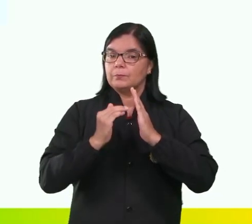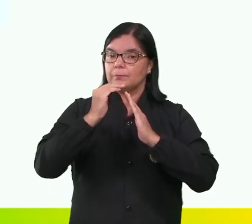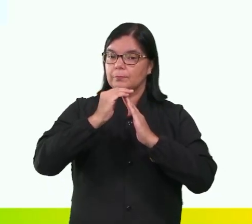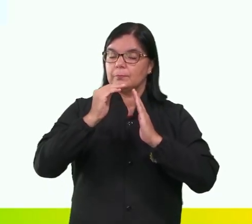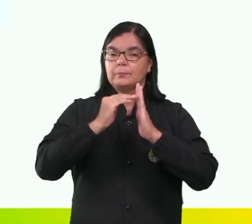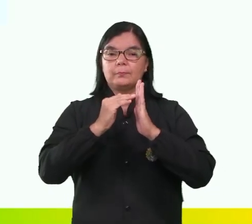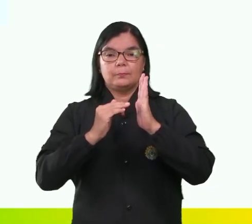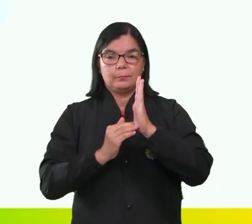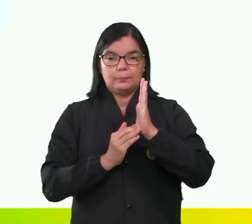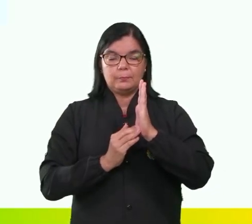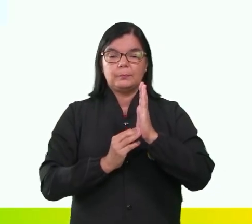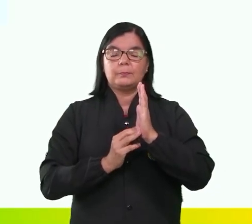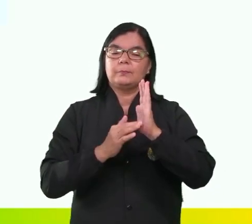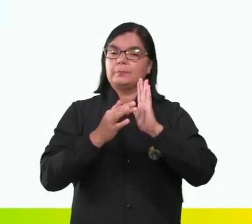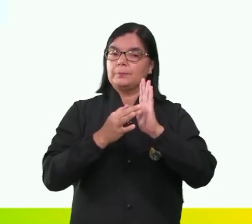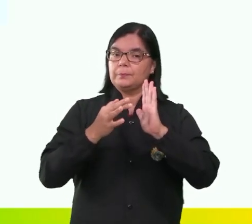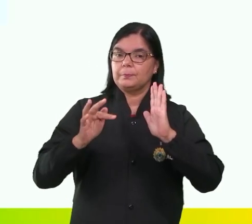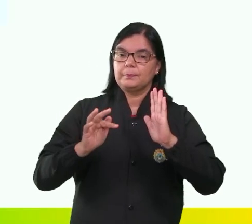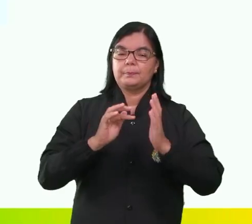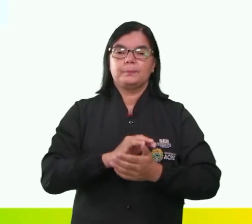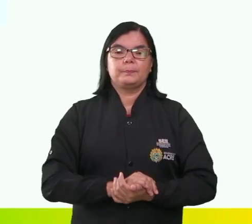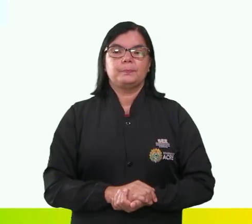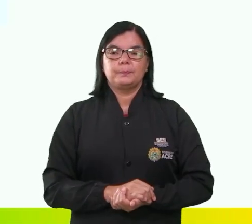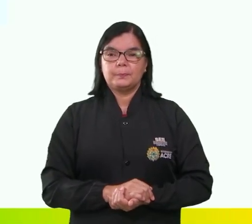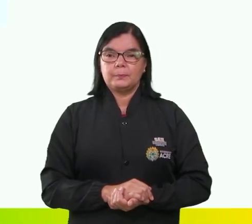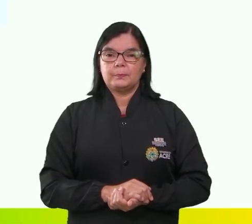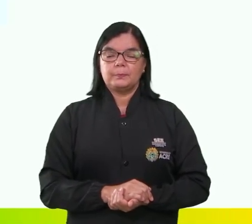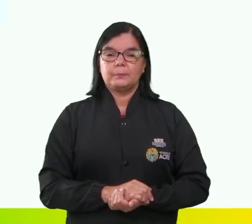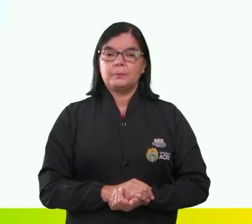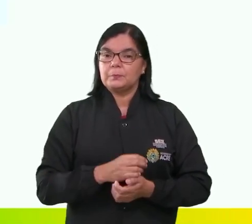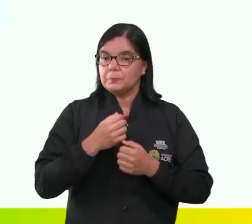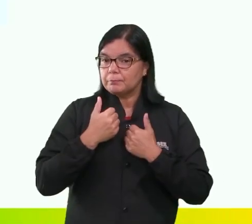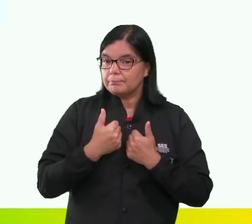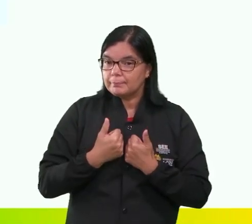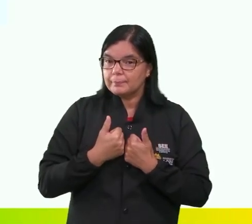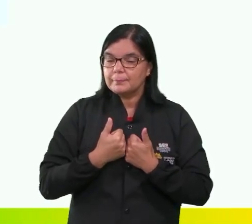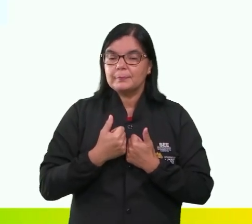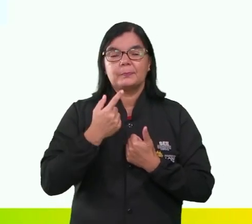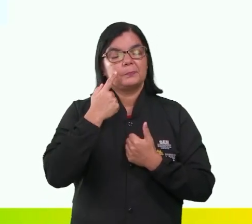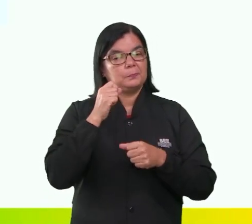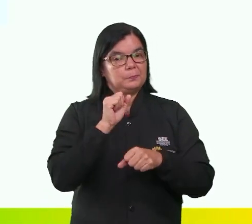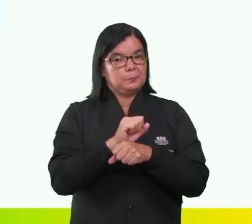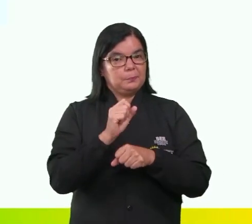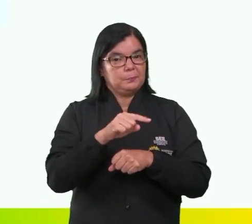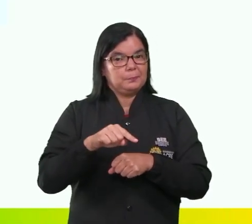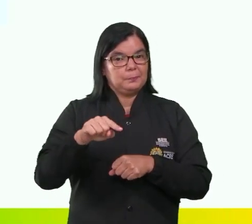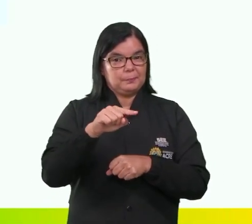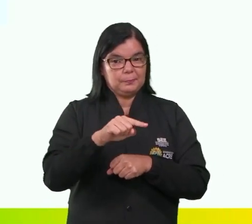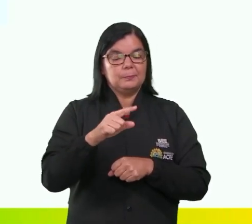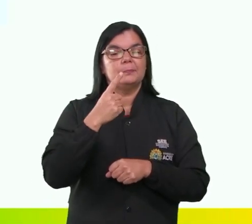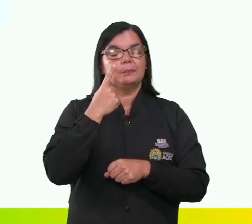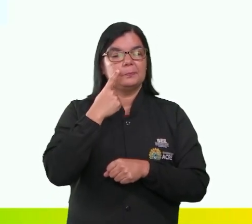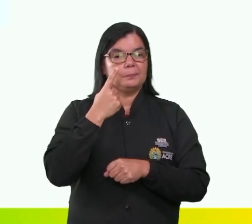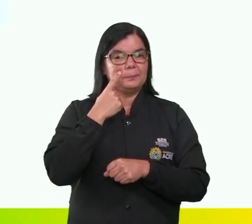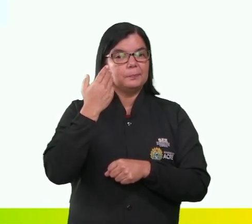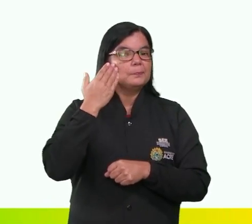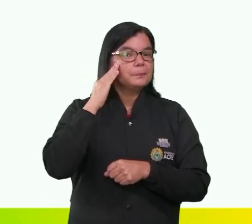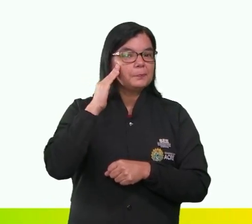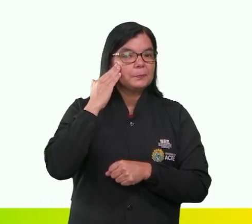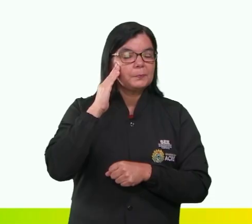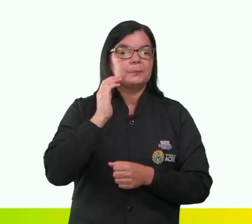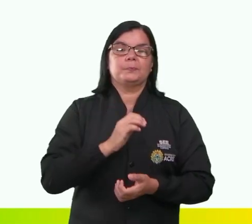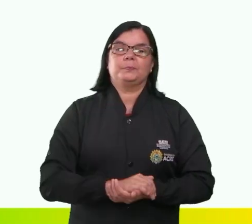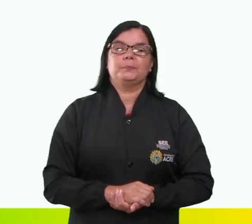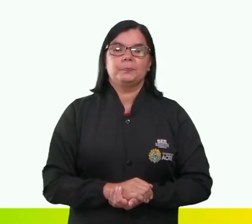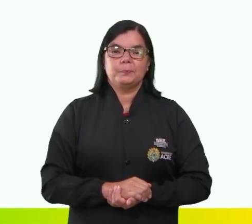máximo, a partir dessa fórmula, certo? Até aí tudo tranquilo, espero que você esteja acompanhando bem.